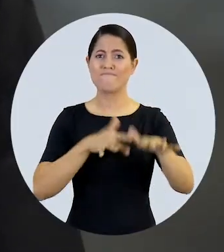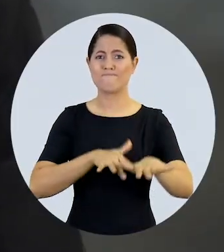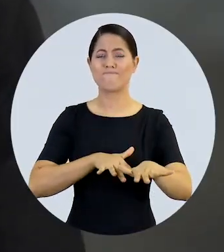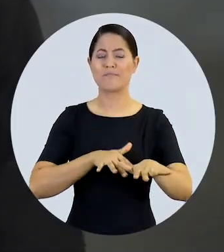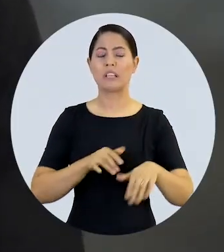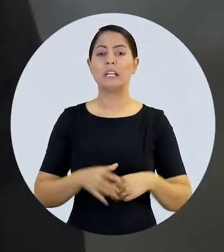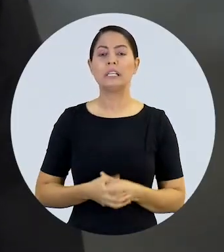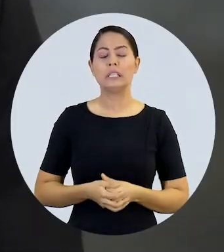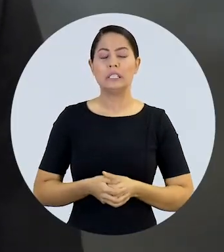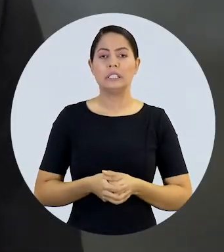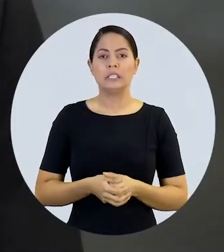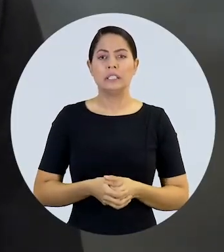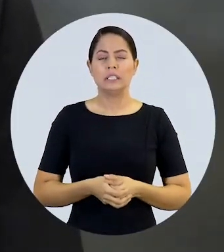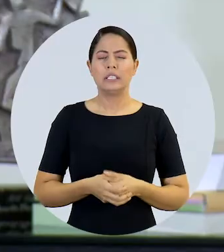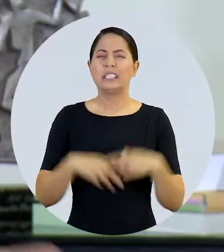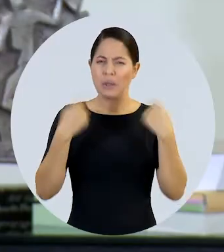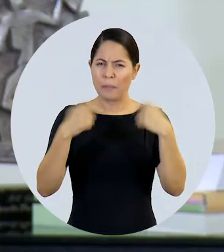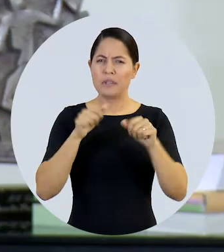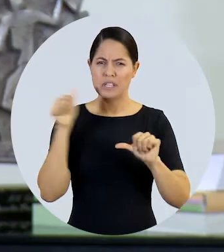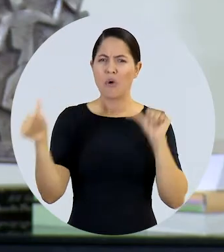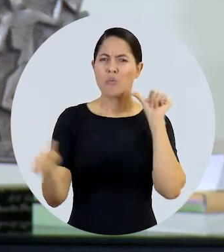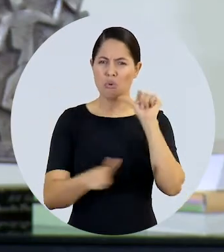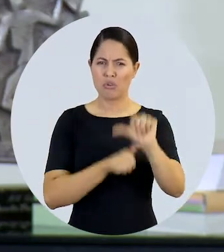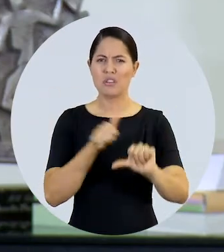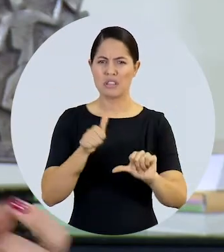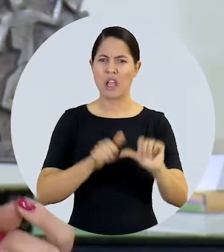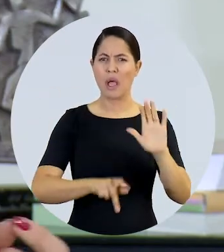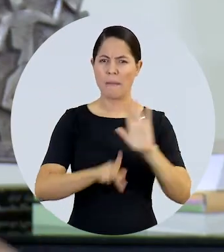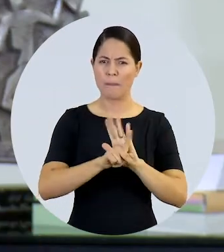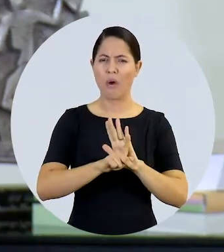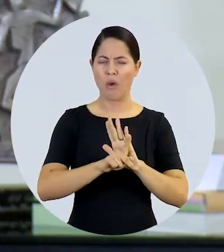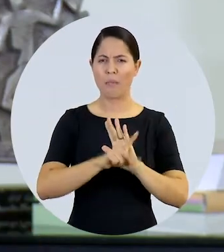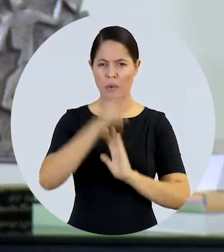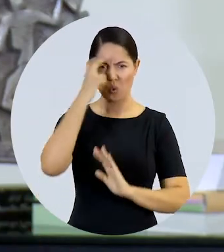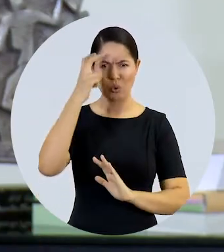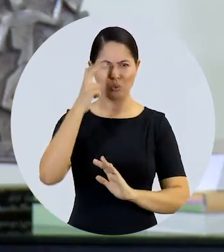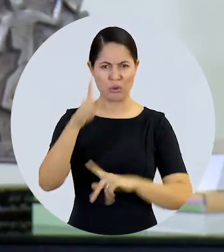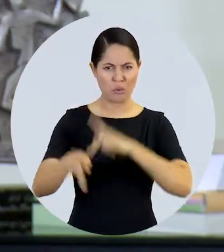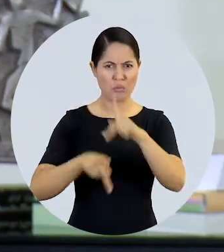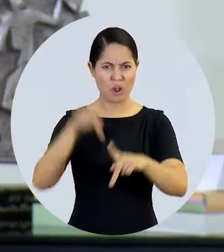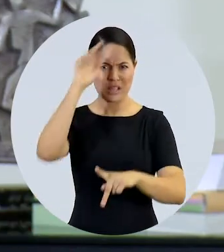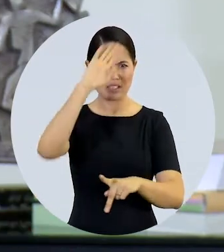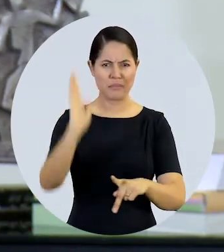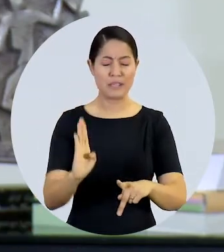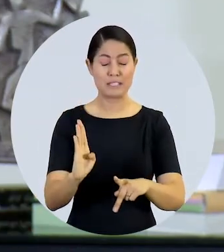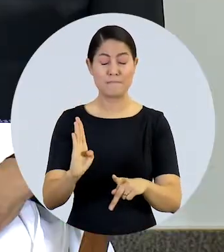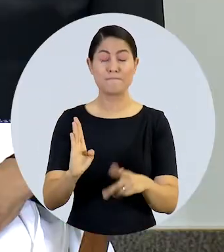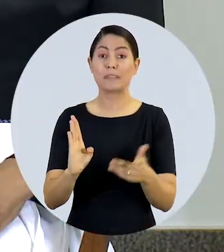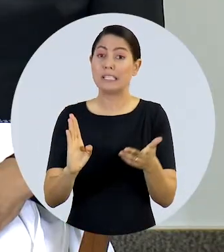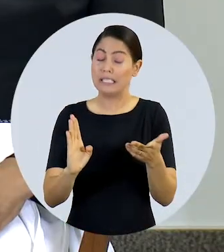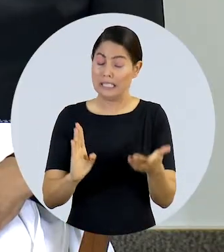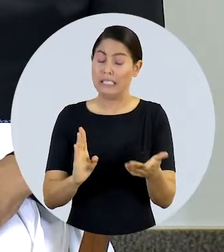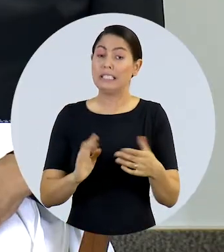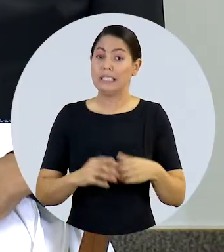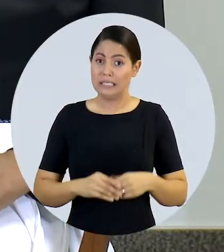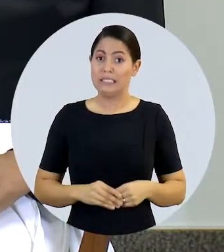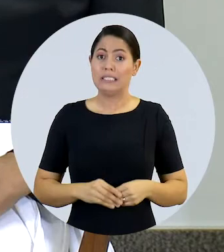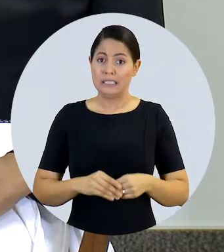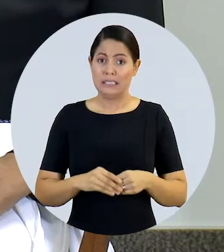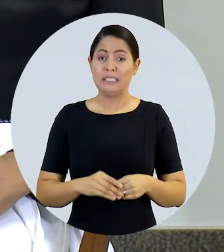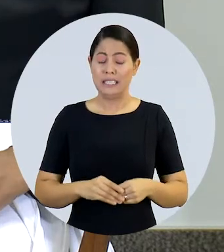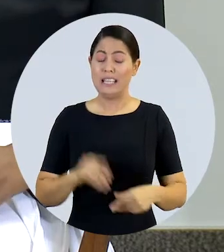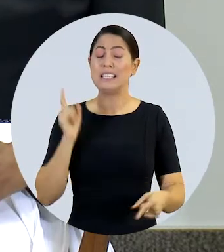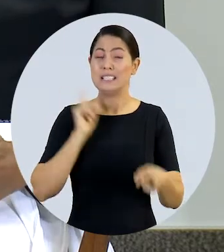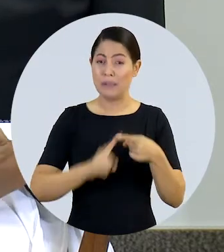realmente a legislação. E podemos falar também da necessidade de mudança na cultura do brasileiro, talvez. Esse